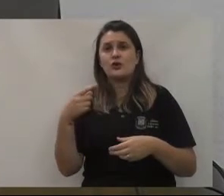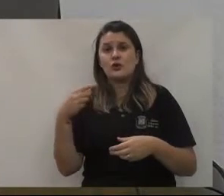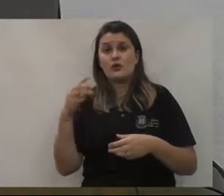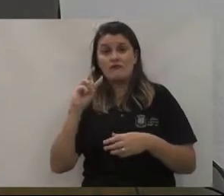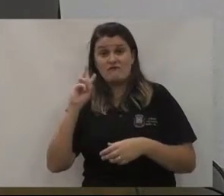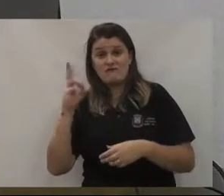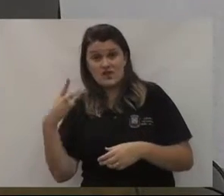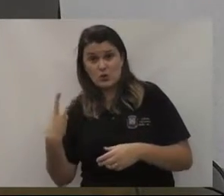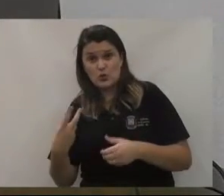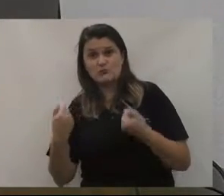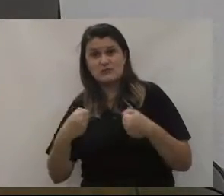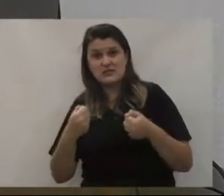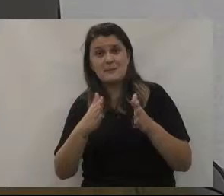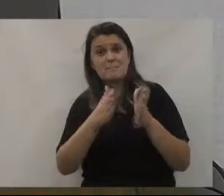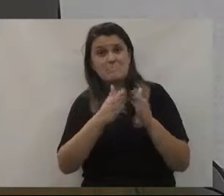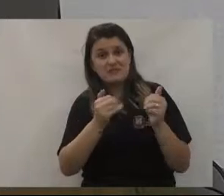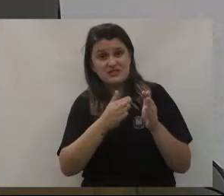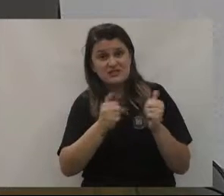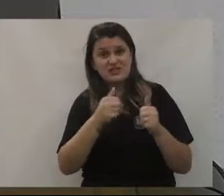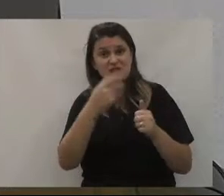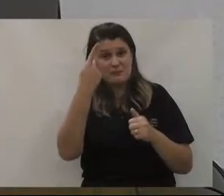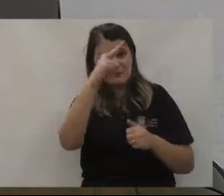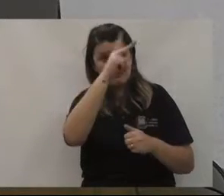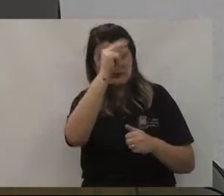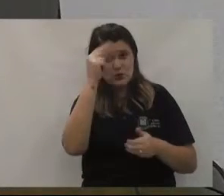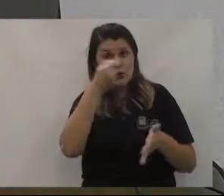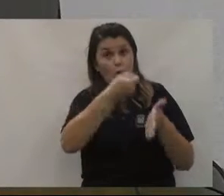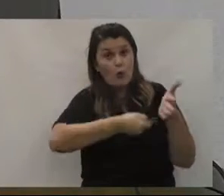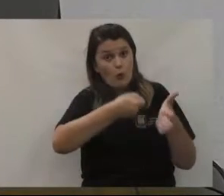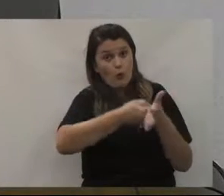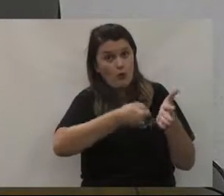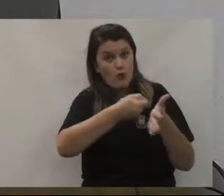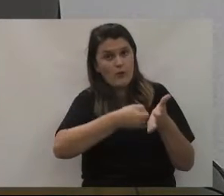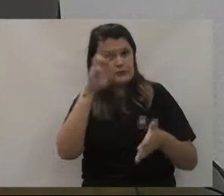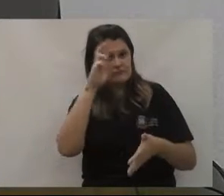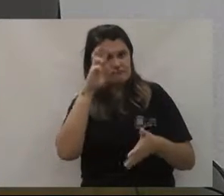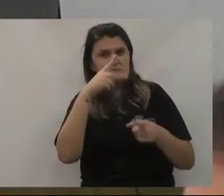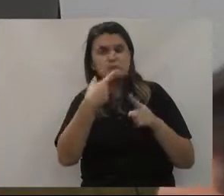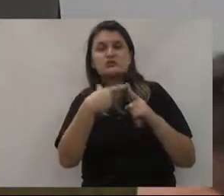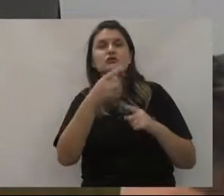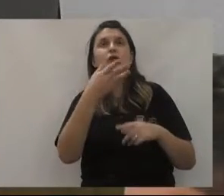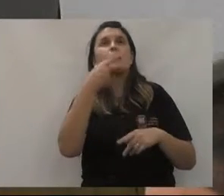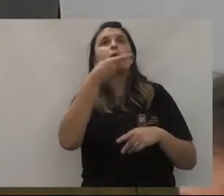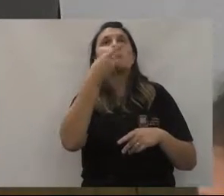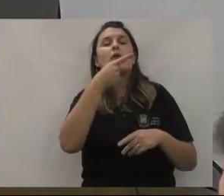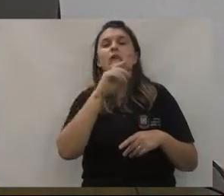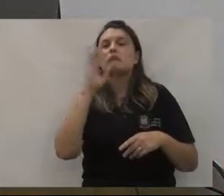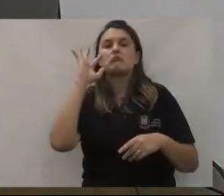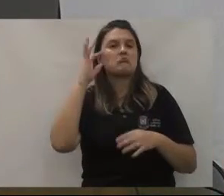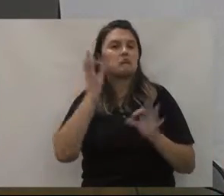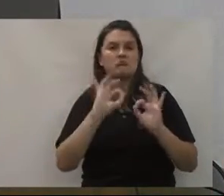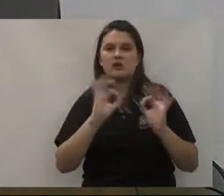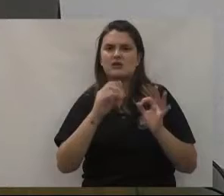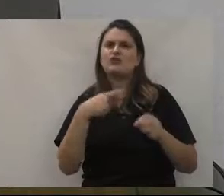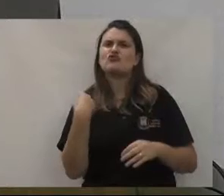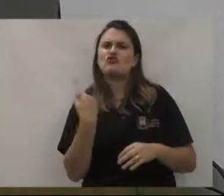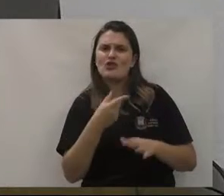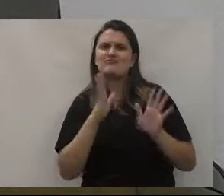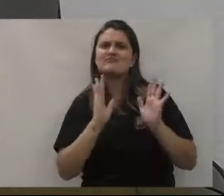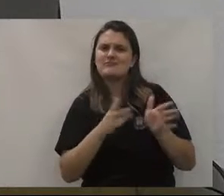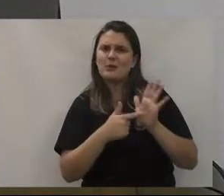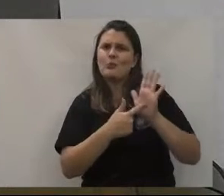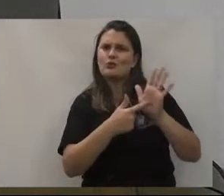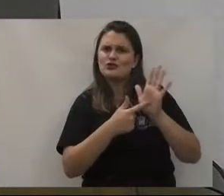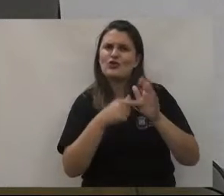senhores ao prefeito, um requerimento e a cobrança, porque só pedir não resolve nada. Nós já apresentamos alguma coisa na